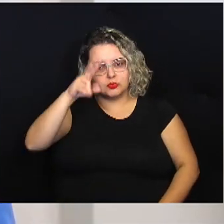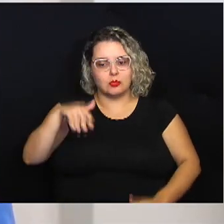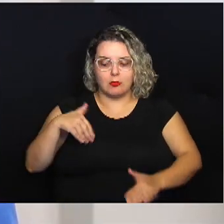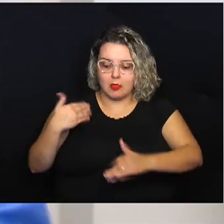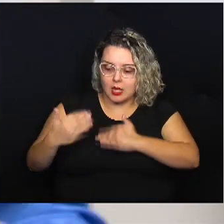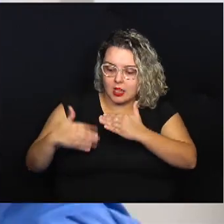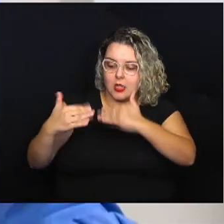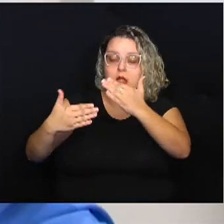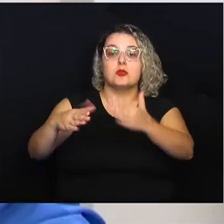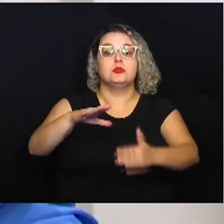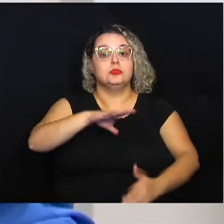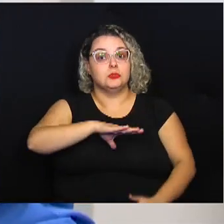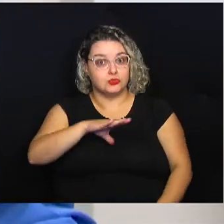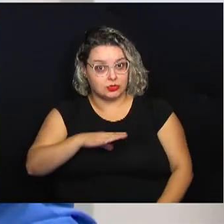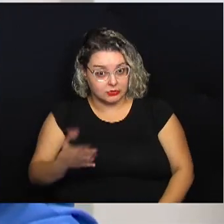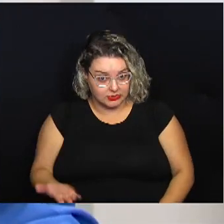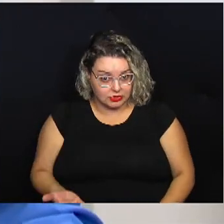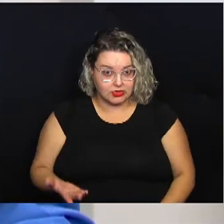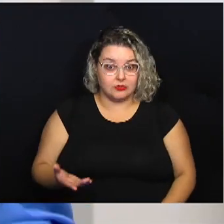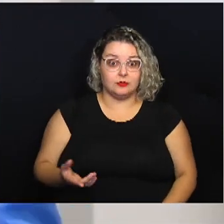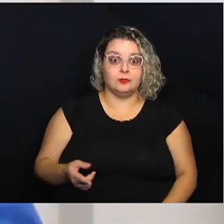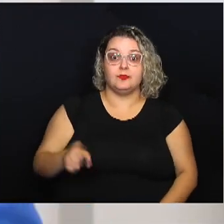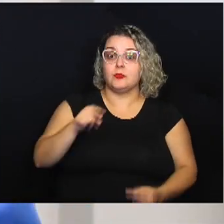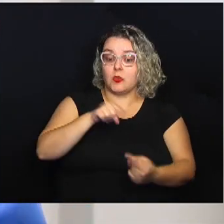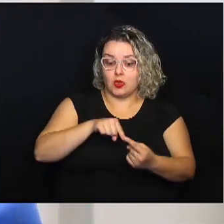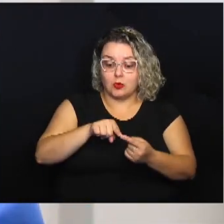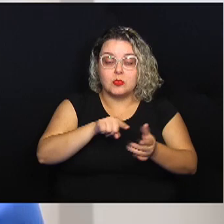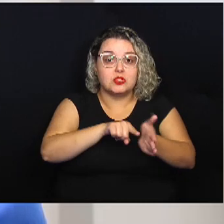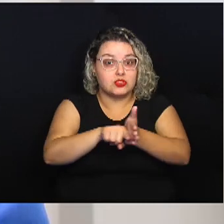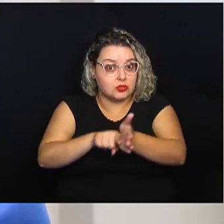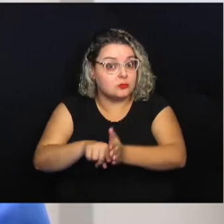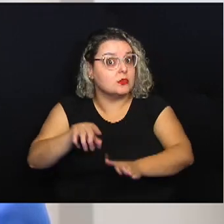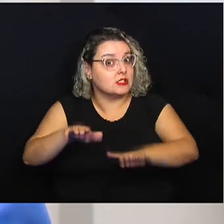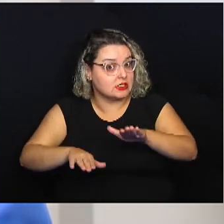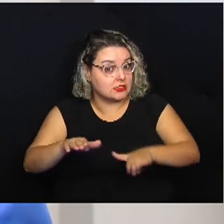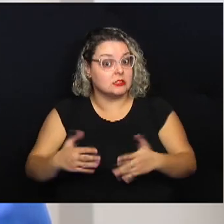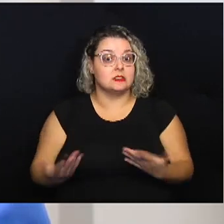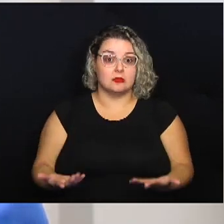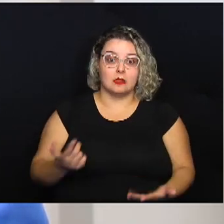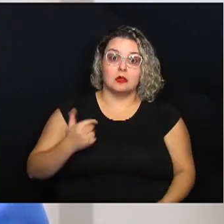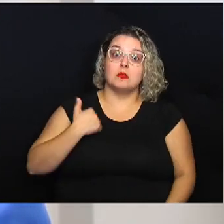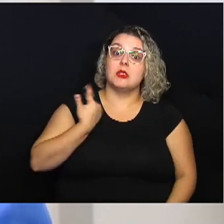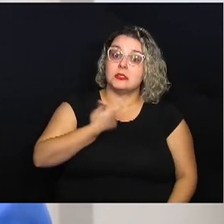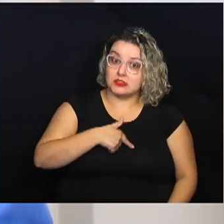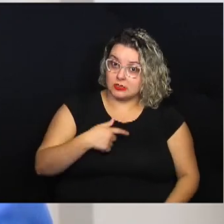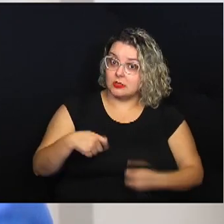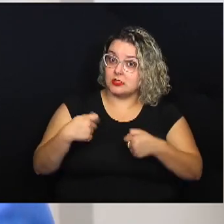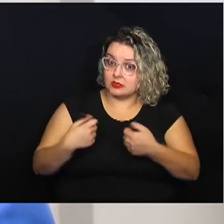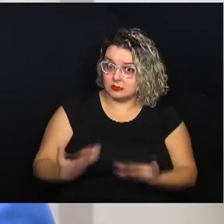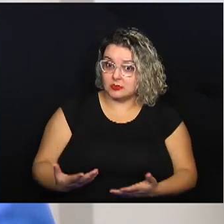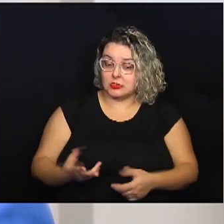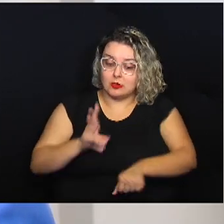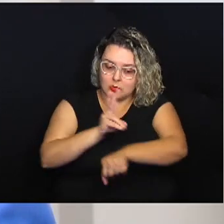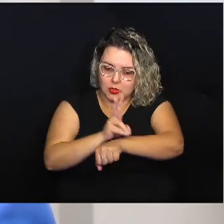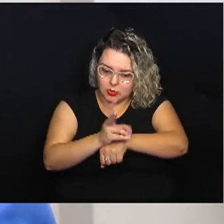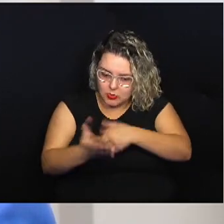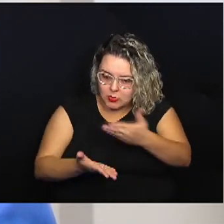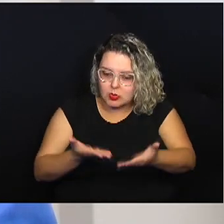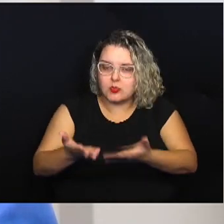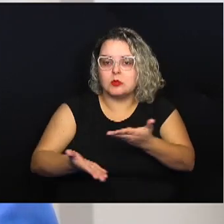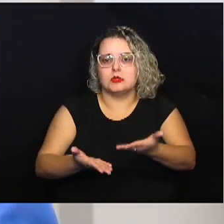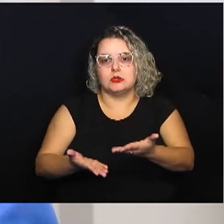da cidade, que são objetos de pesquisa muitas vezes, mas que a gente precisa, além de preservar,